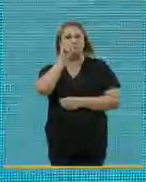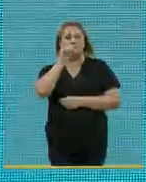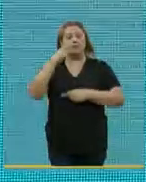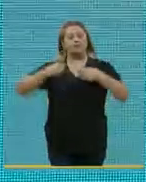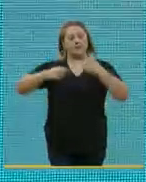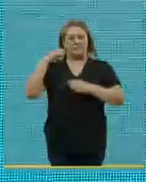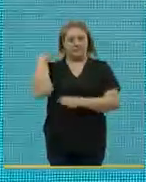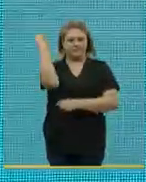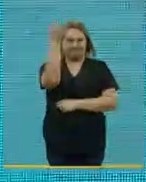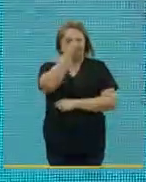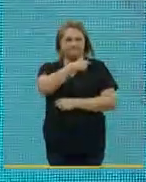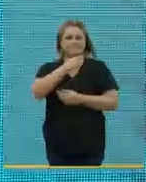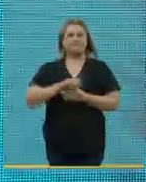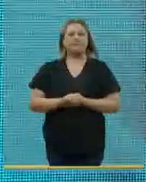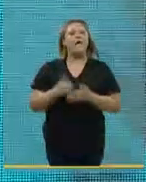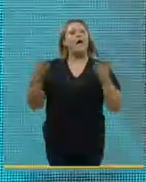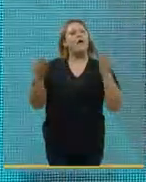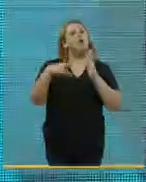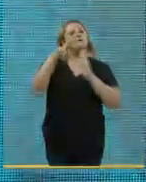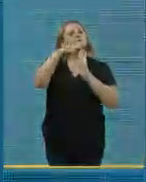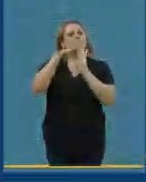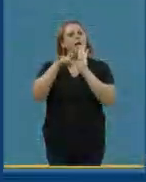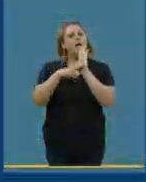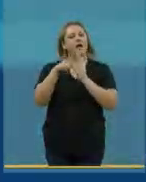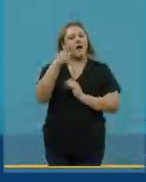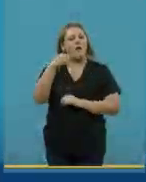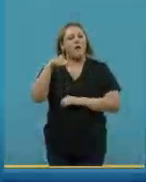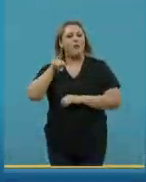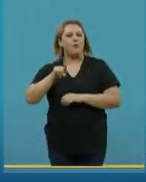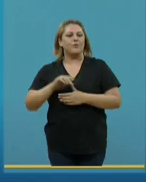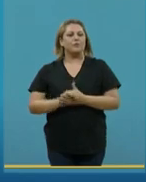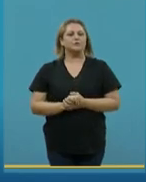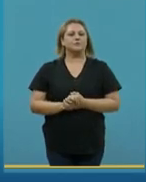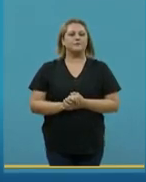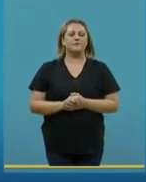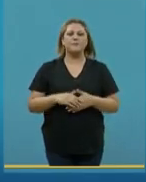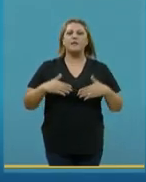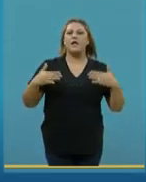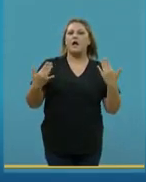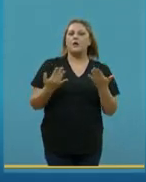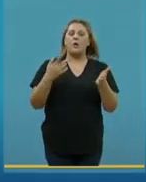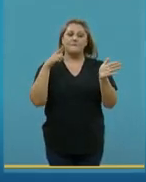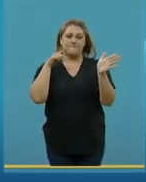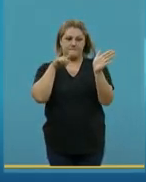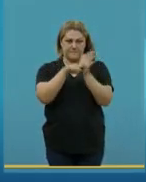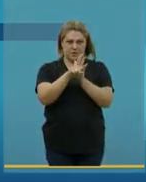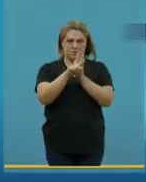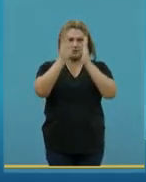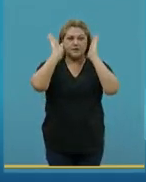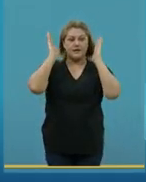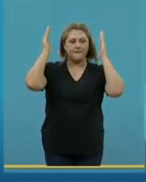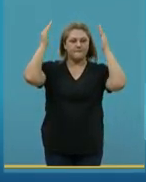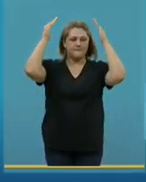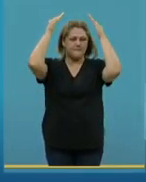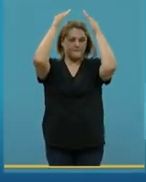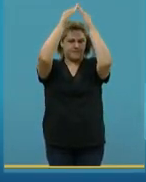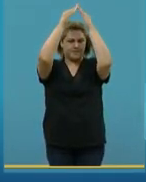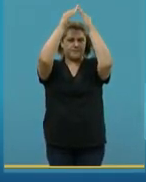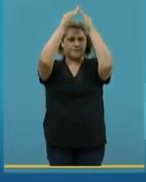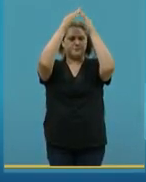vamos agora as regras deste último bloco neste bloco as perguntas serão feitas por bispos e arcebispos